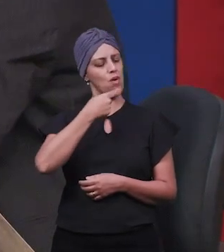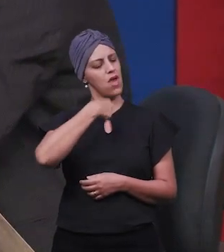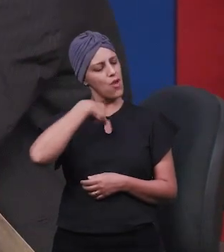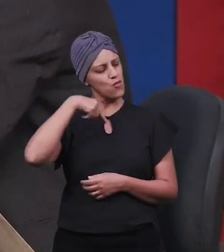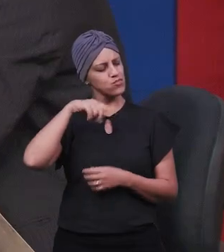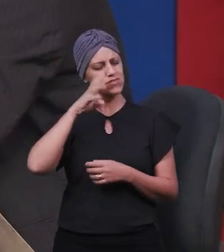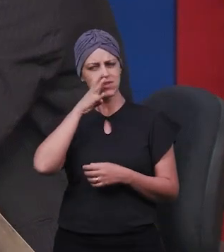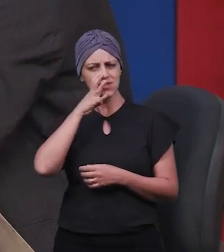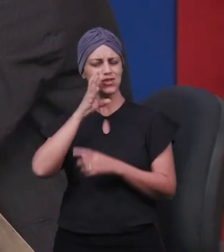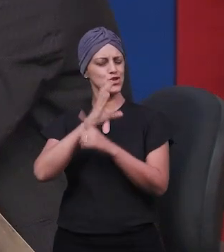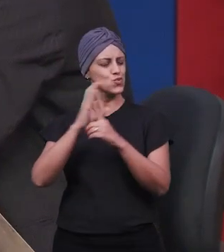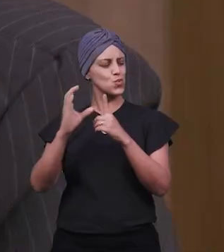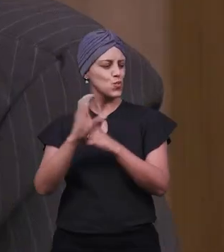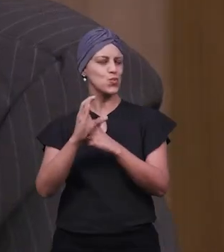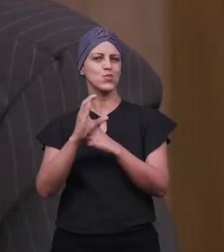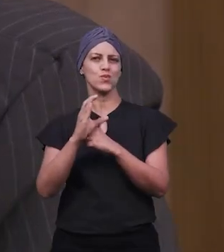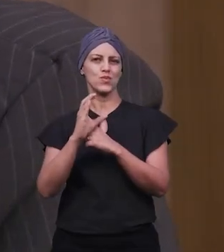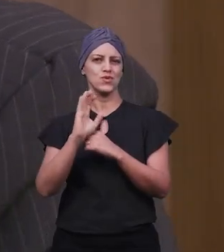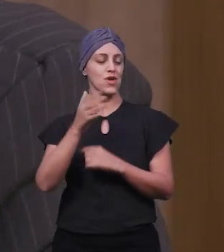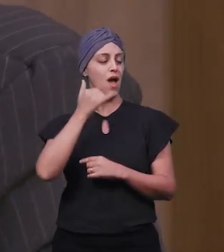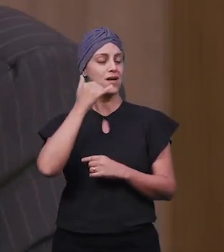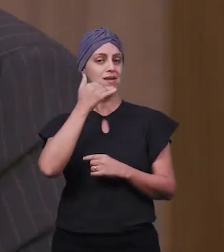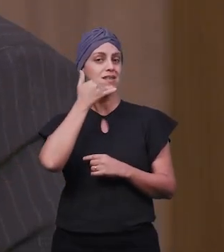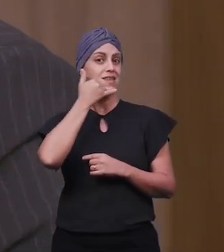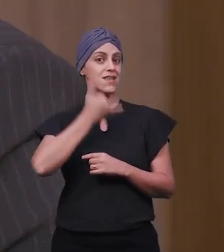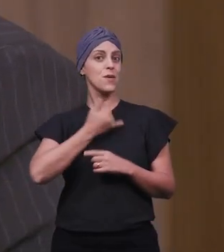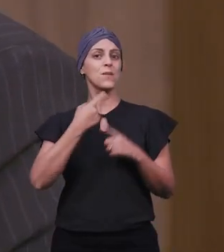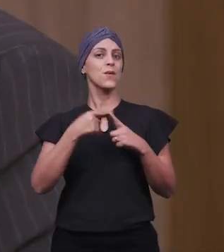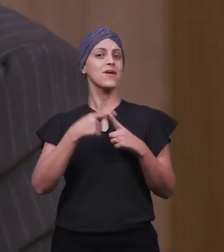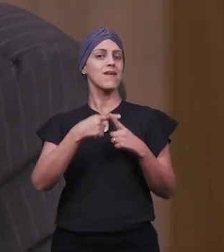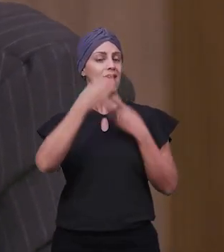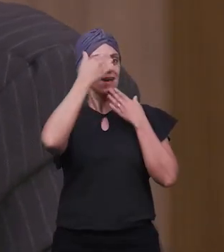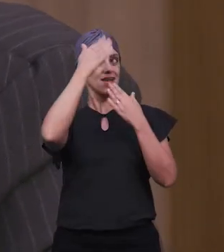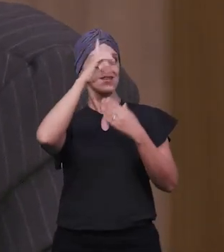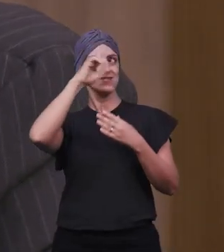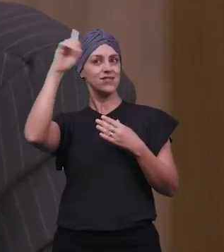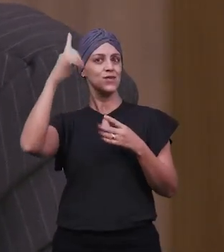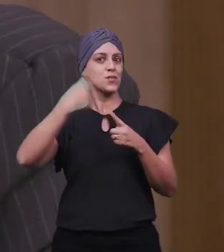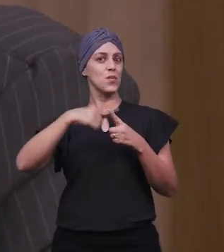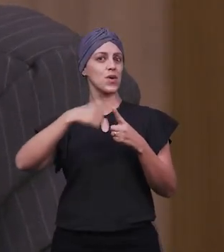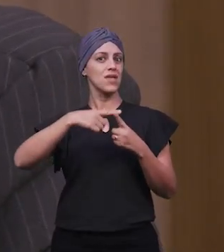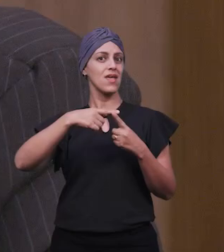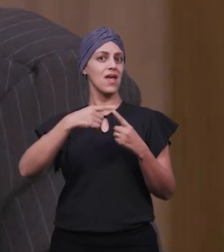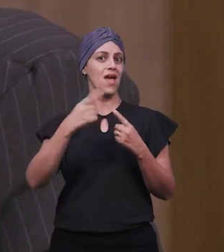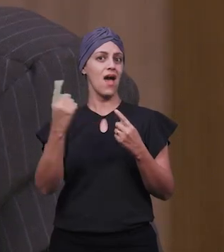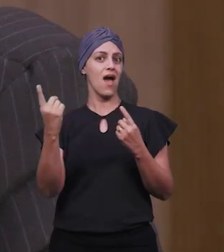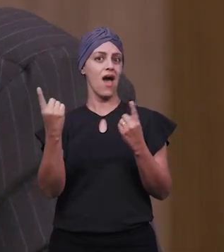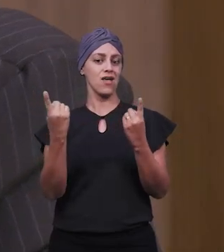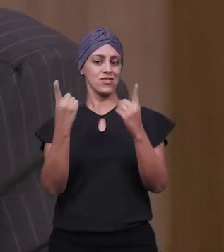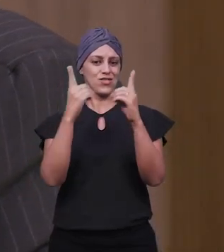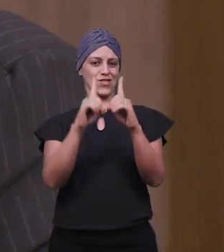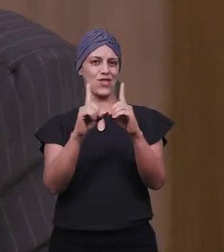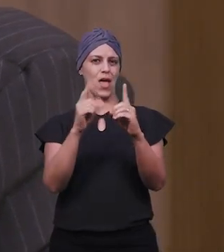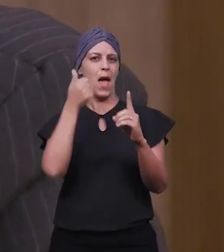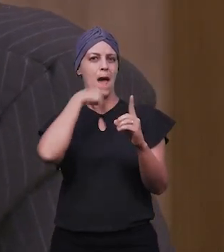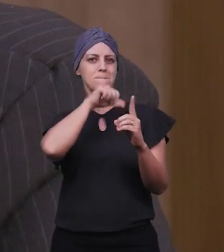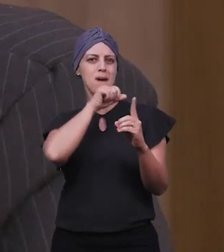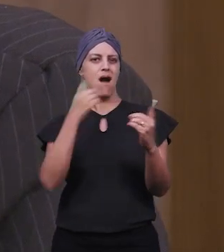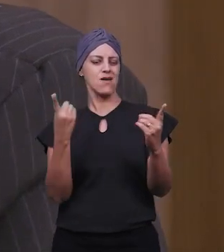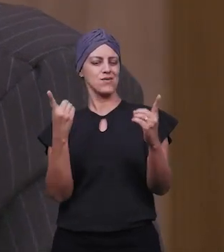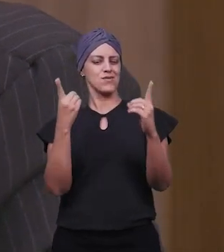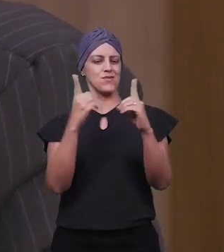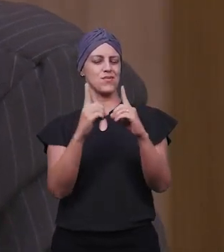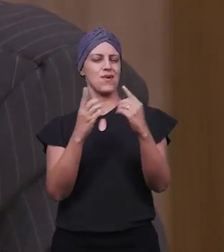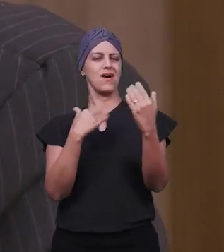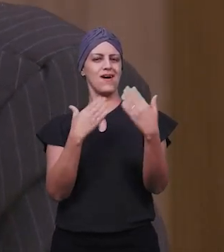acompanhando os cultos, está assistindo os cultos, e já ligou para glorificar o Senhor, porque Glória a ela e a Deus. mãe já estavam bem, já